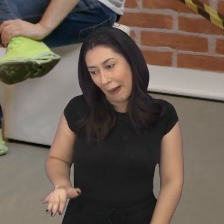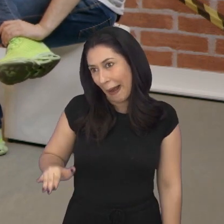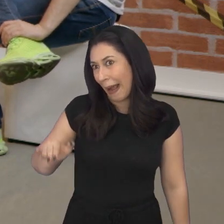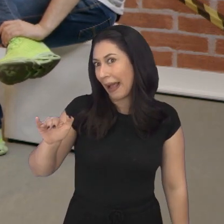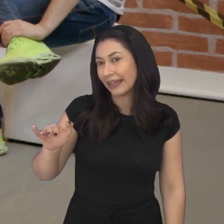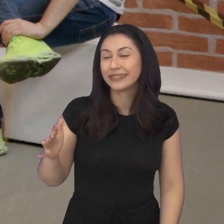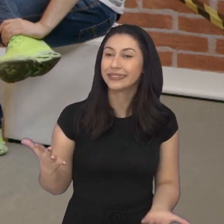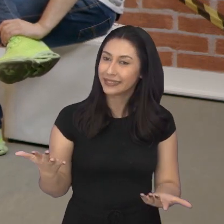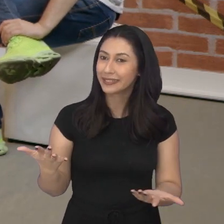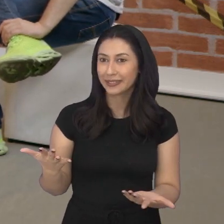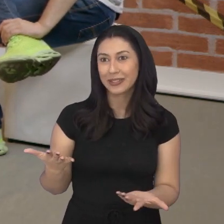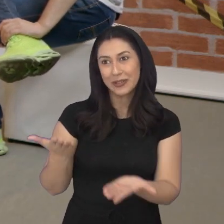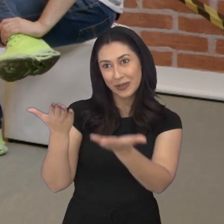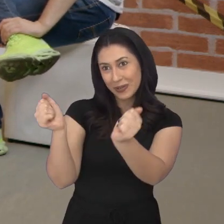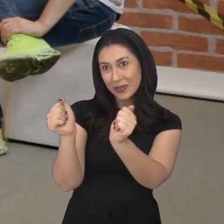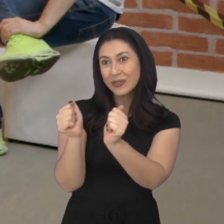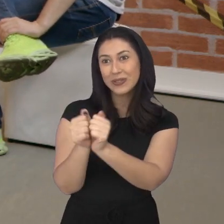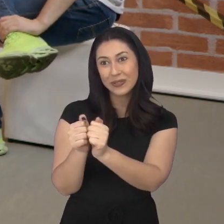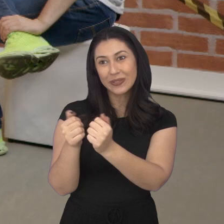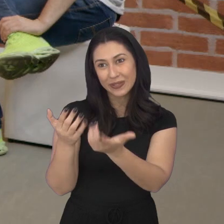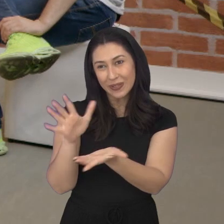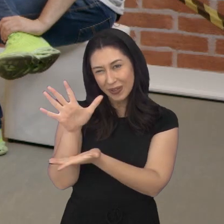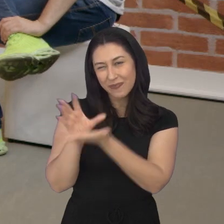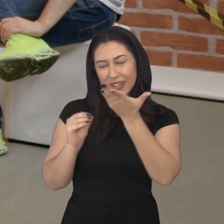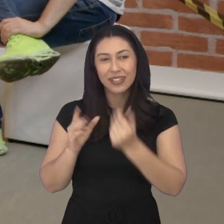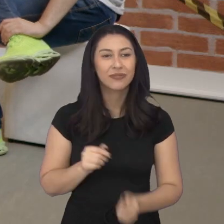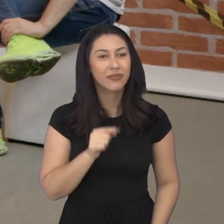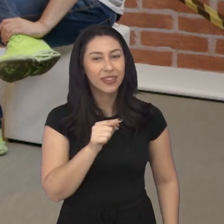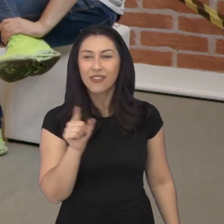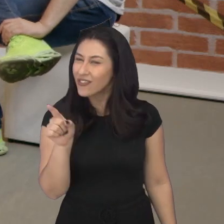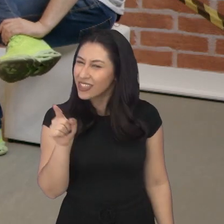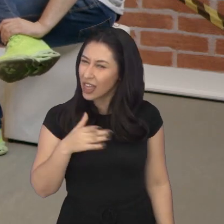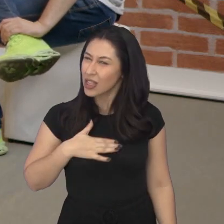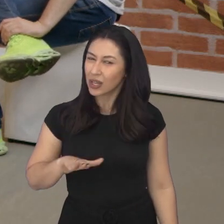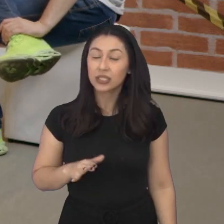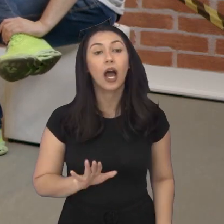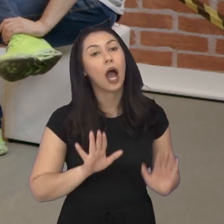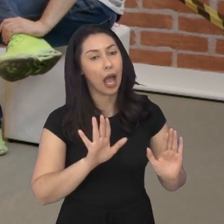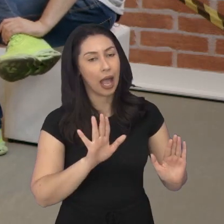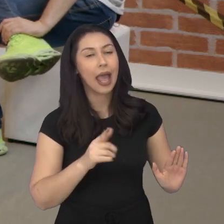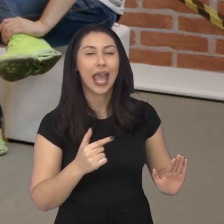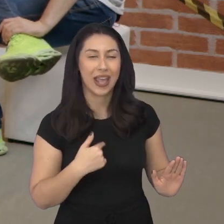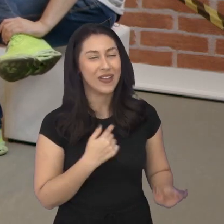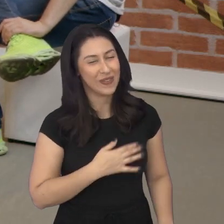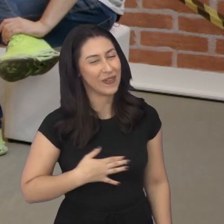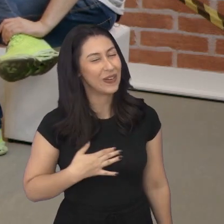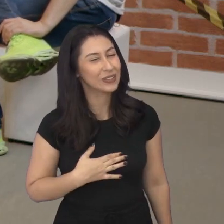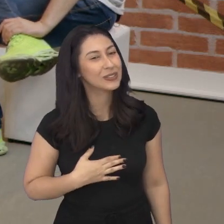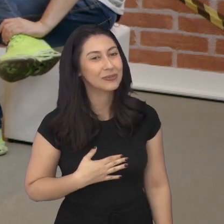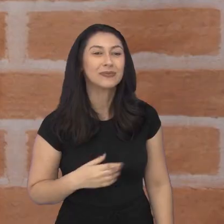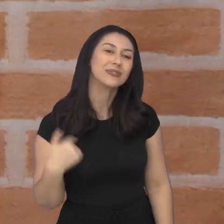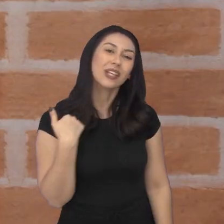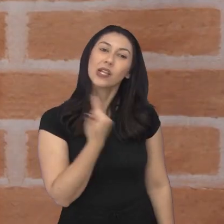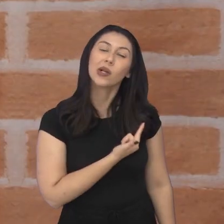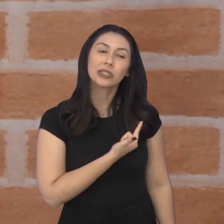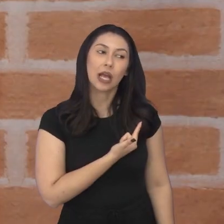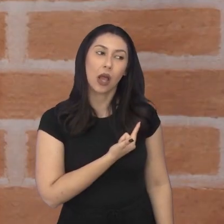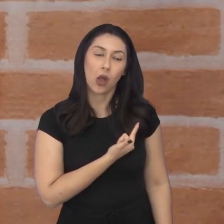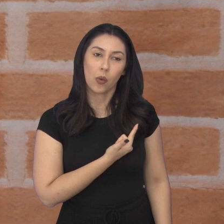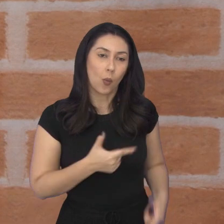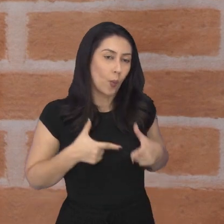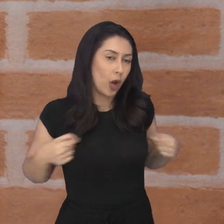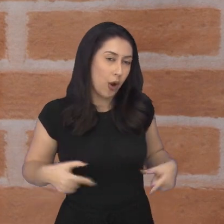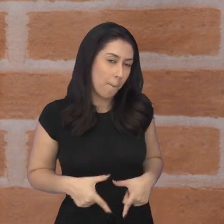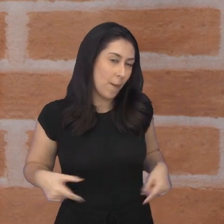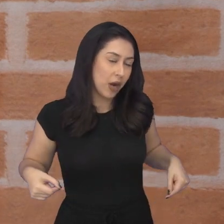Não sei para quem puxar. Você não tem muito disso? Eu gosto, não, com certeza, assim, os maiôs que a gente usa, por exemplo, assim, tem maiô